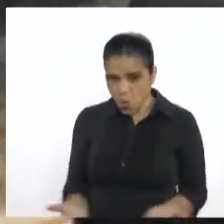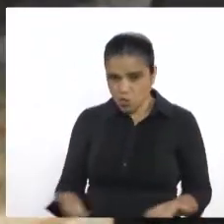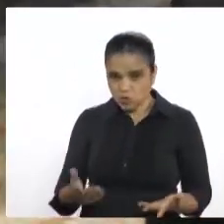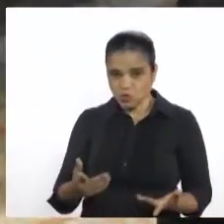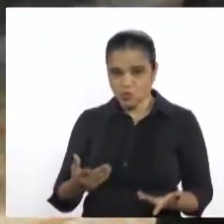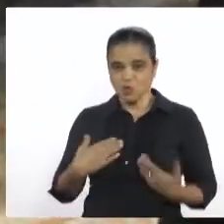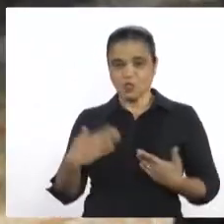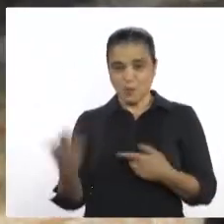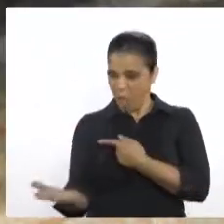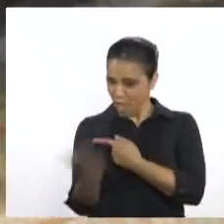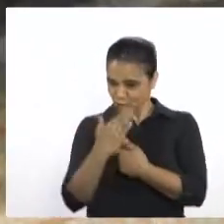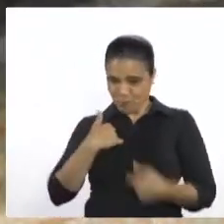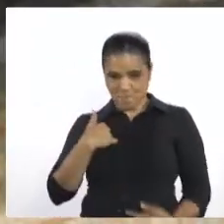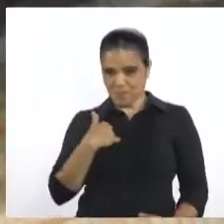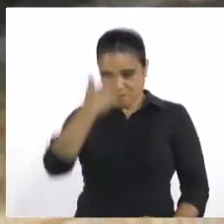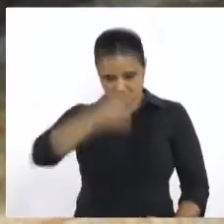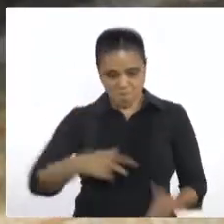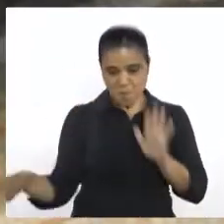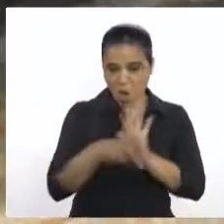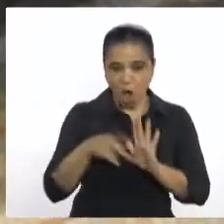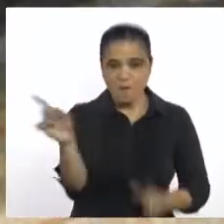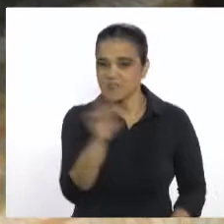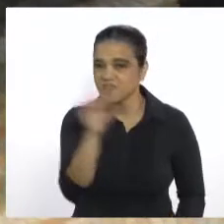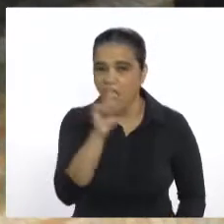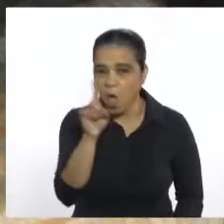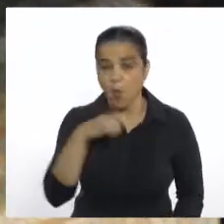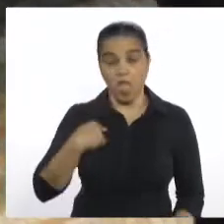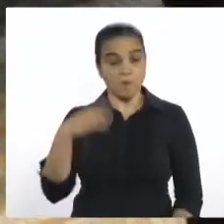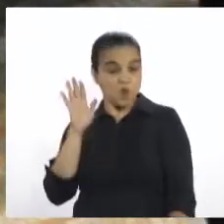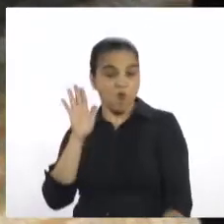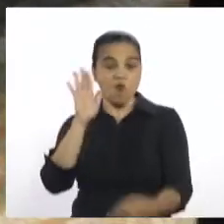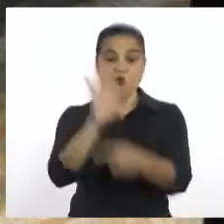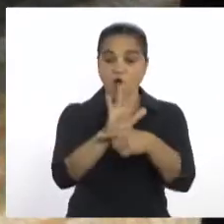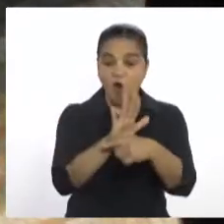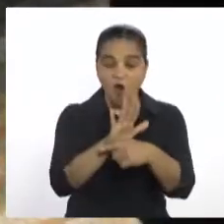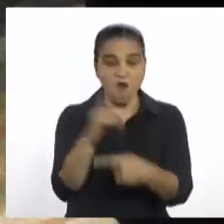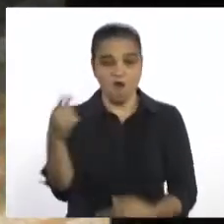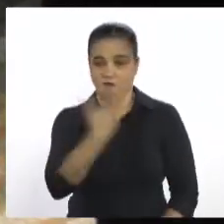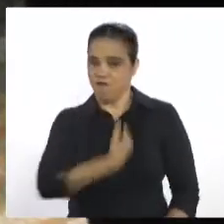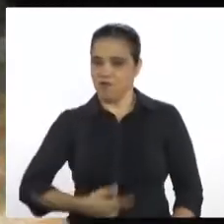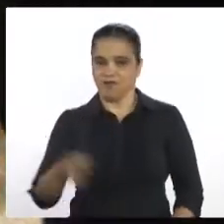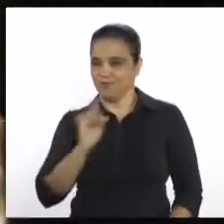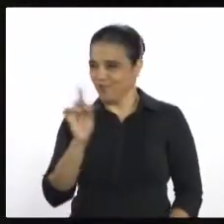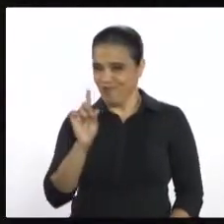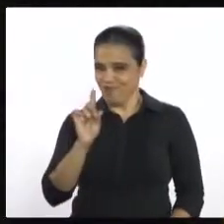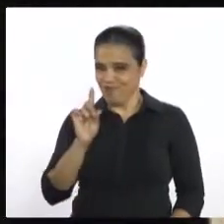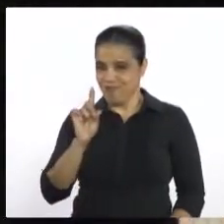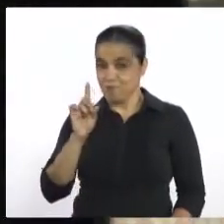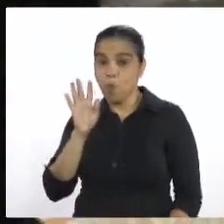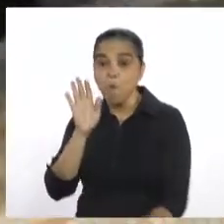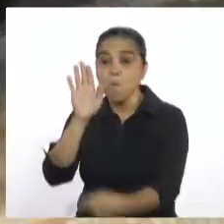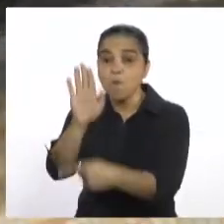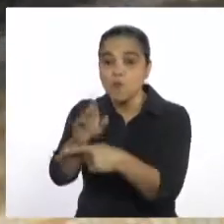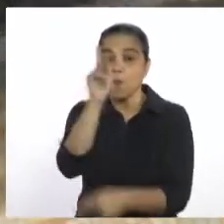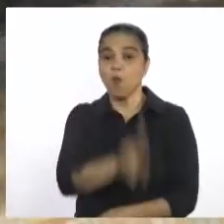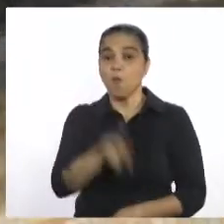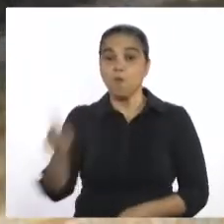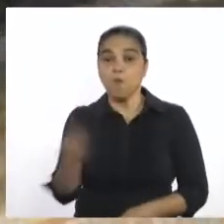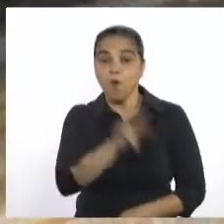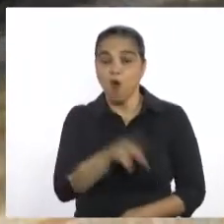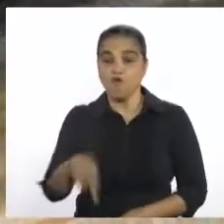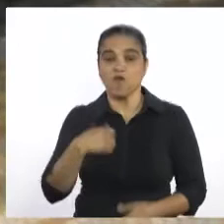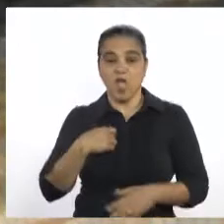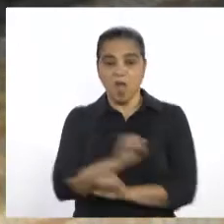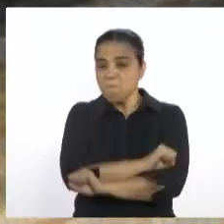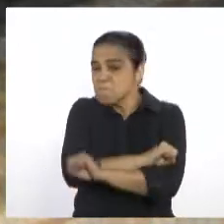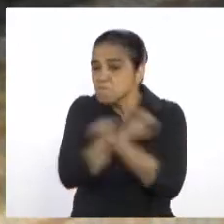de governo. É isso que precisa ser entendido. O que está acontecendo com a população fluminense é um absurdo,